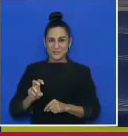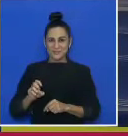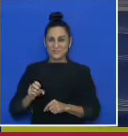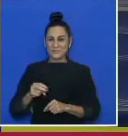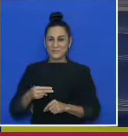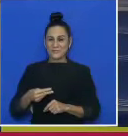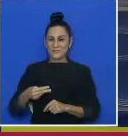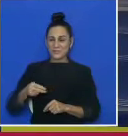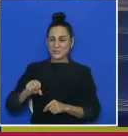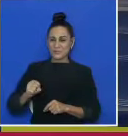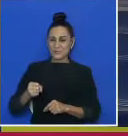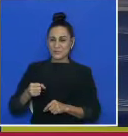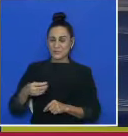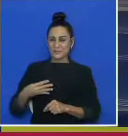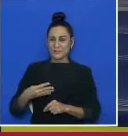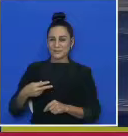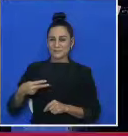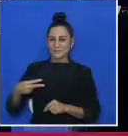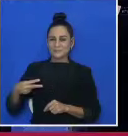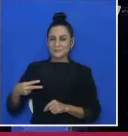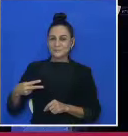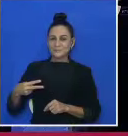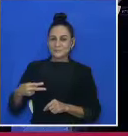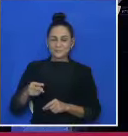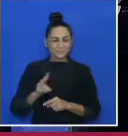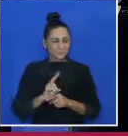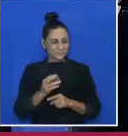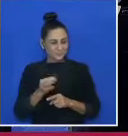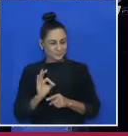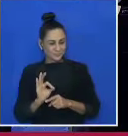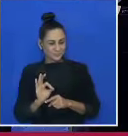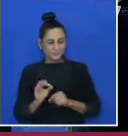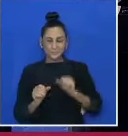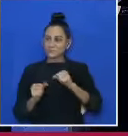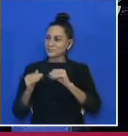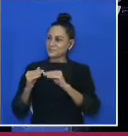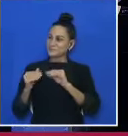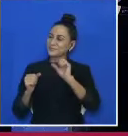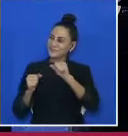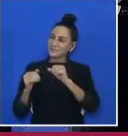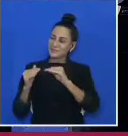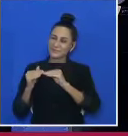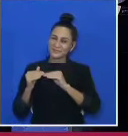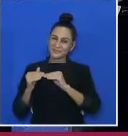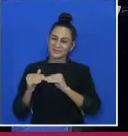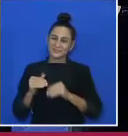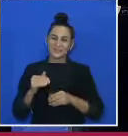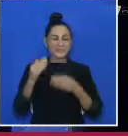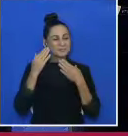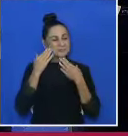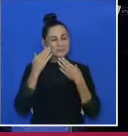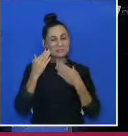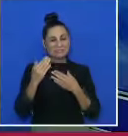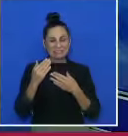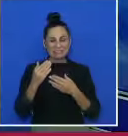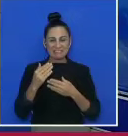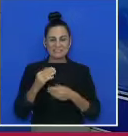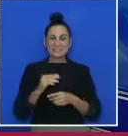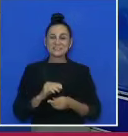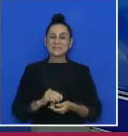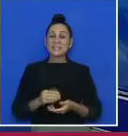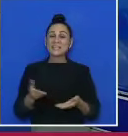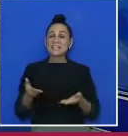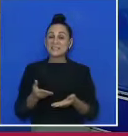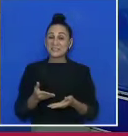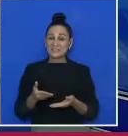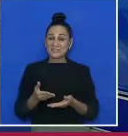05, 28 e 42. As senhoras confirmam? Sim, confirmo. Sim, confirmo. Muito obrigado, senhoras auditoras.